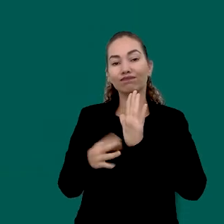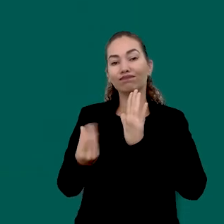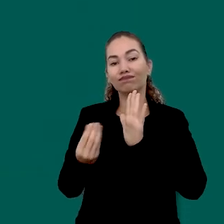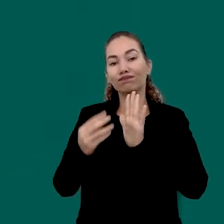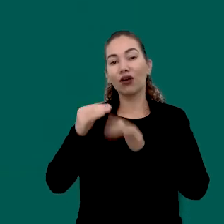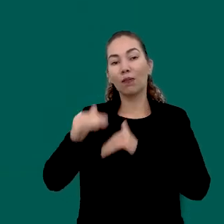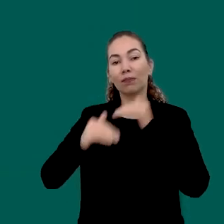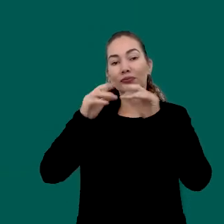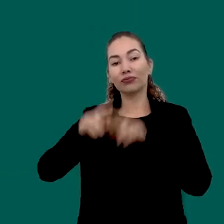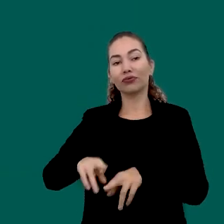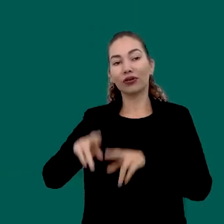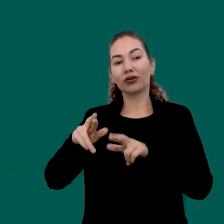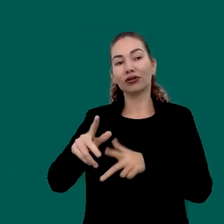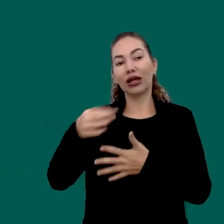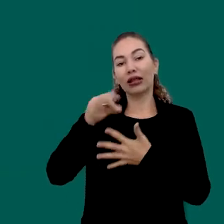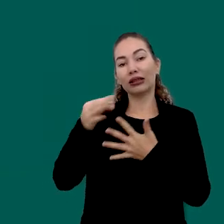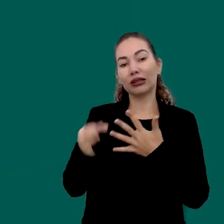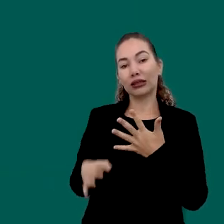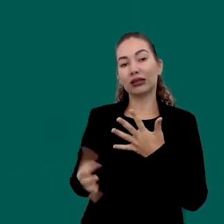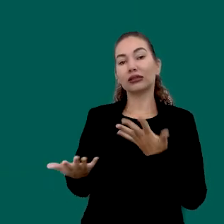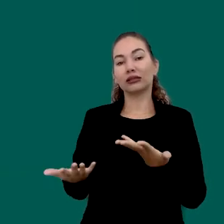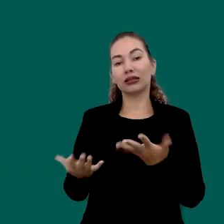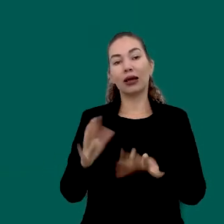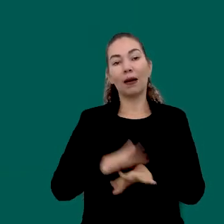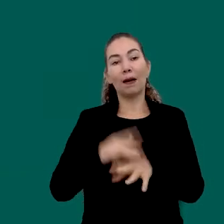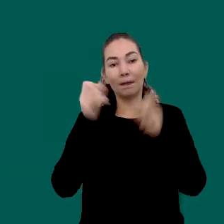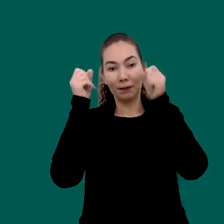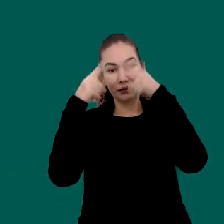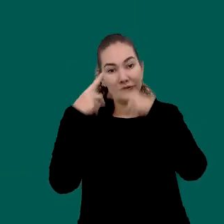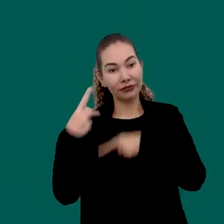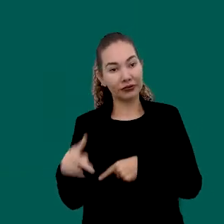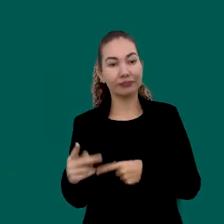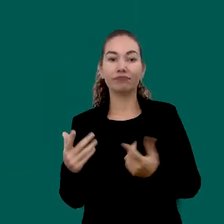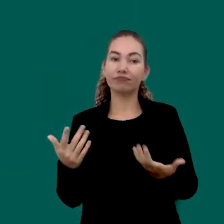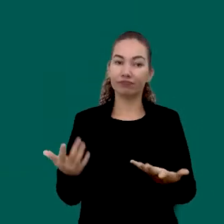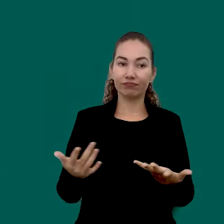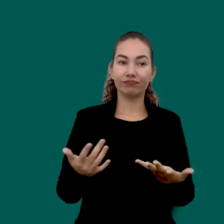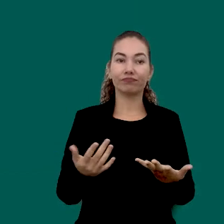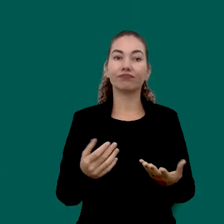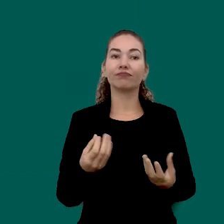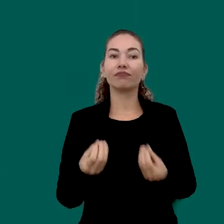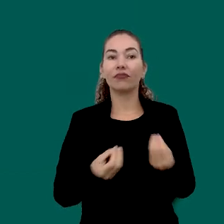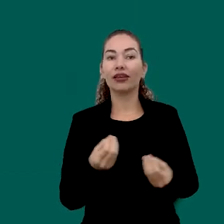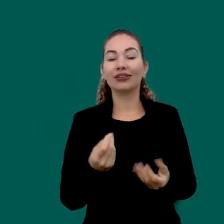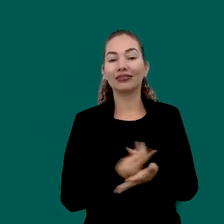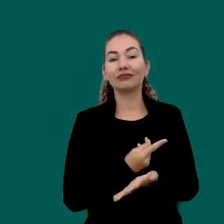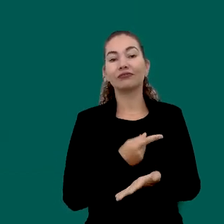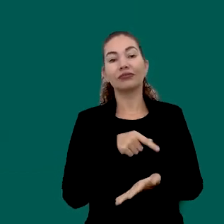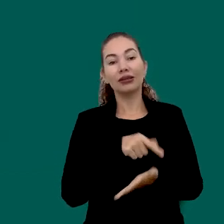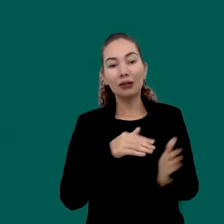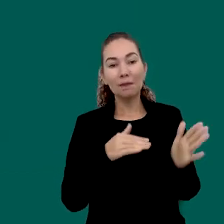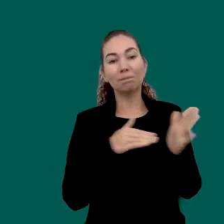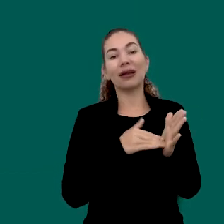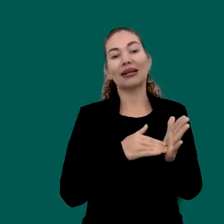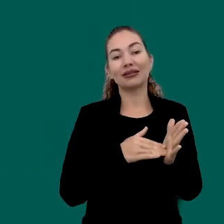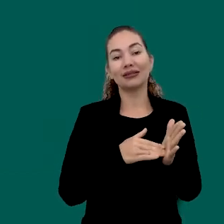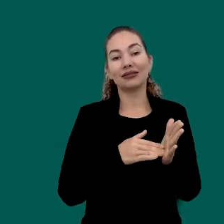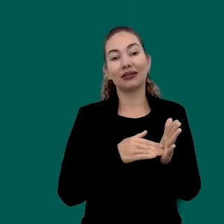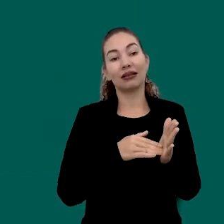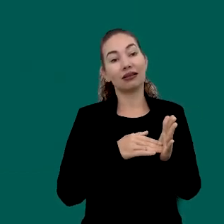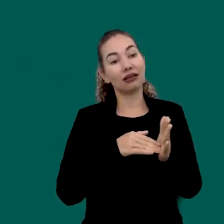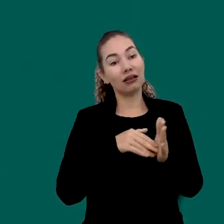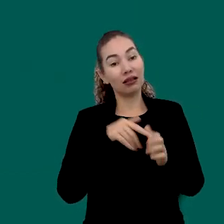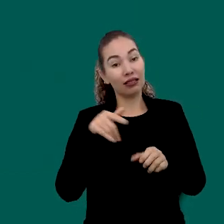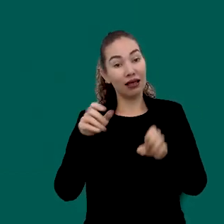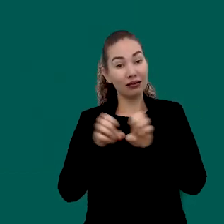receituário, ela tem um processo diferente, ela tem um mapa de produção mais detalhado, é mais complexo para eles, então acaba barrando